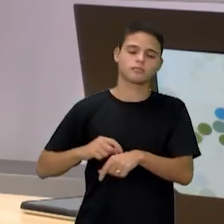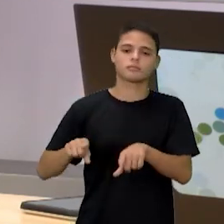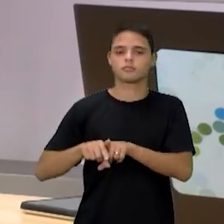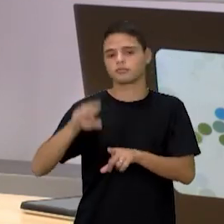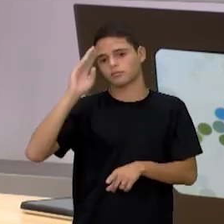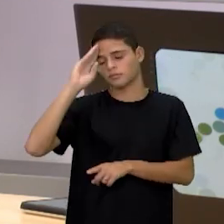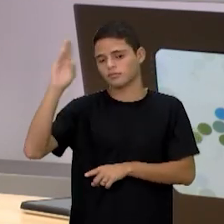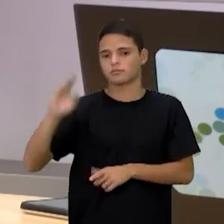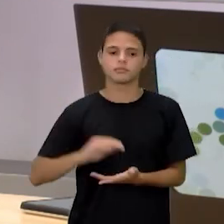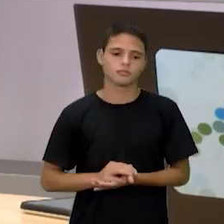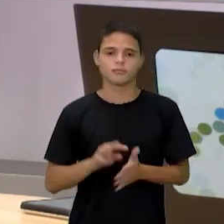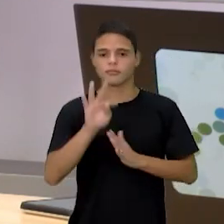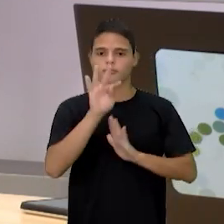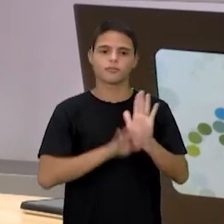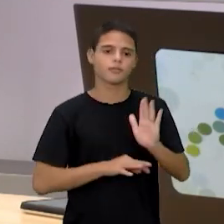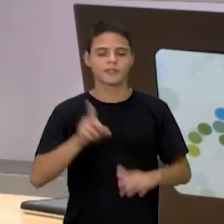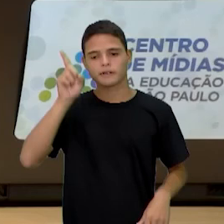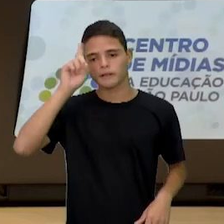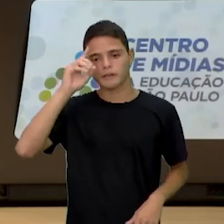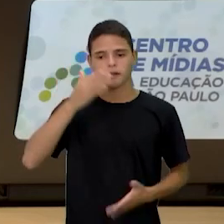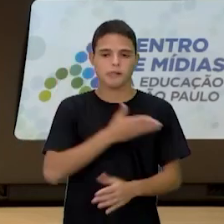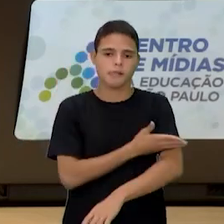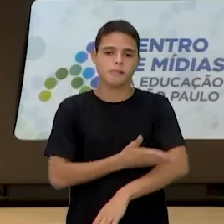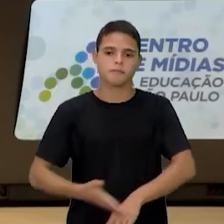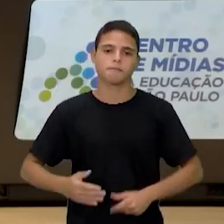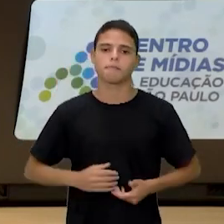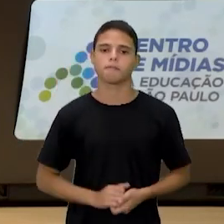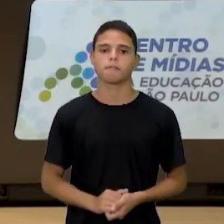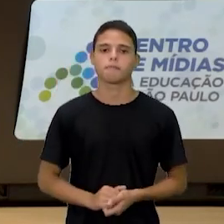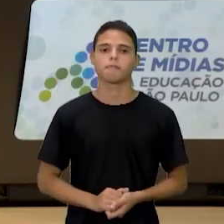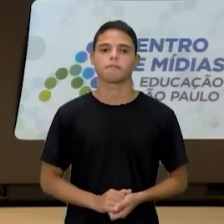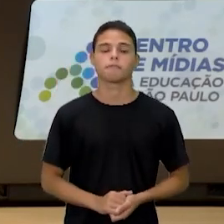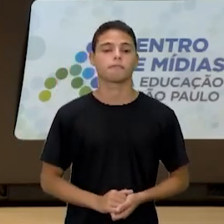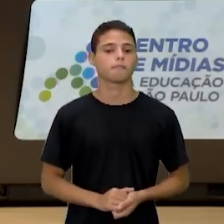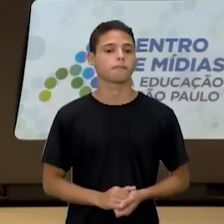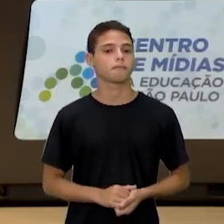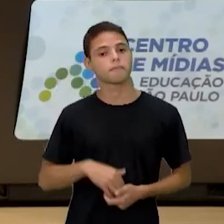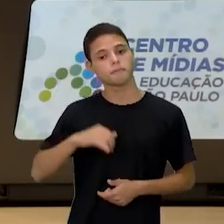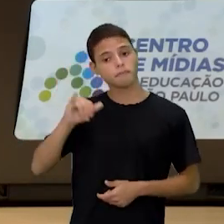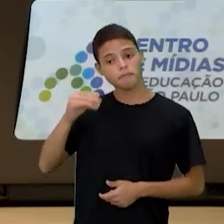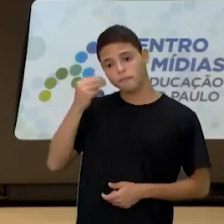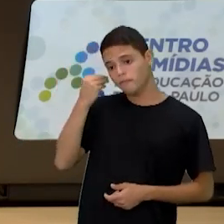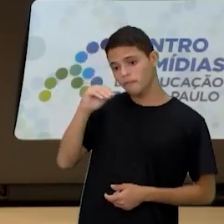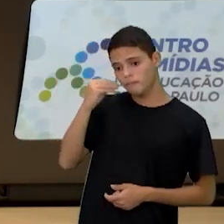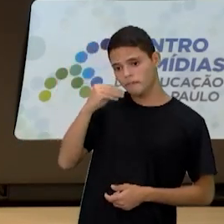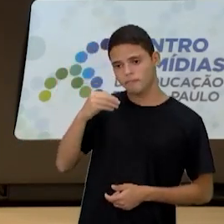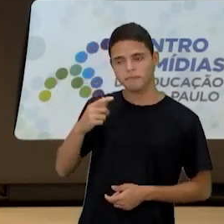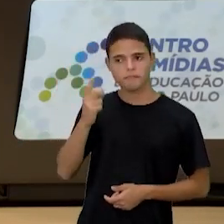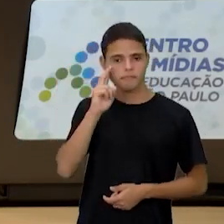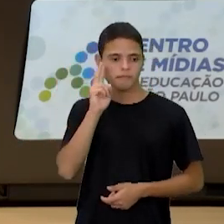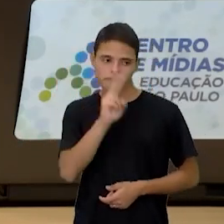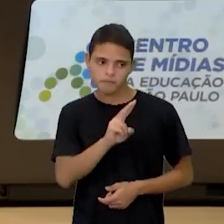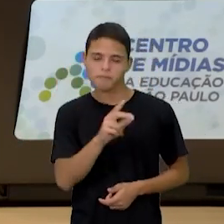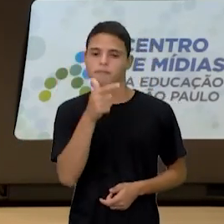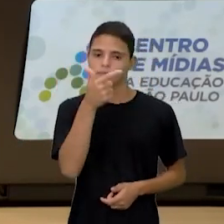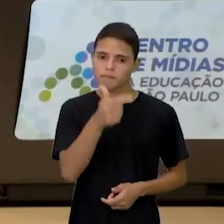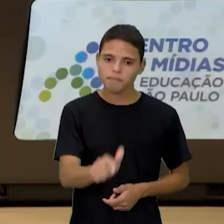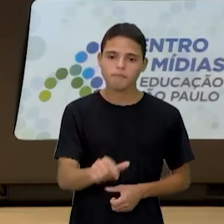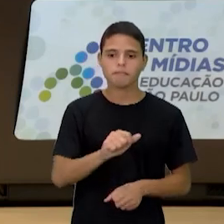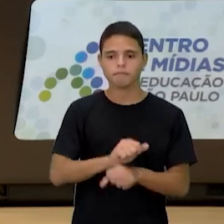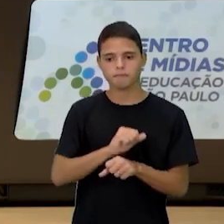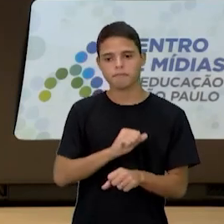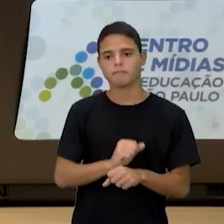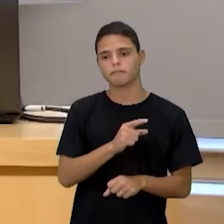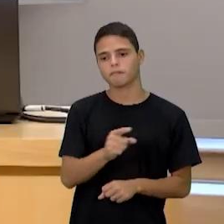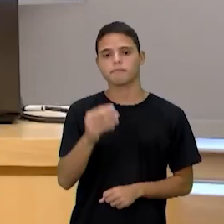tipo de texto que é comum no nosso dia a dia, né, Pro? Isso mesmo. Então aproveitem aí, vejam a aula, revisem. Esperamos vocês na